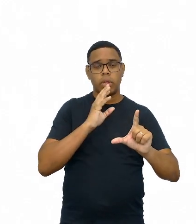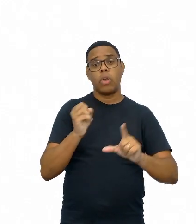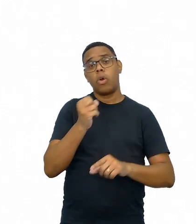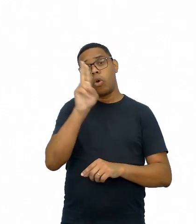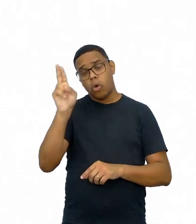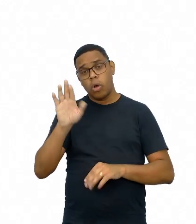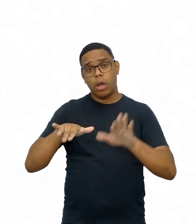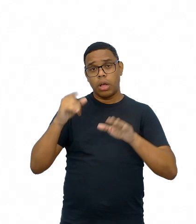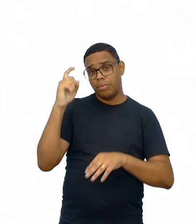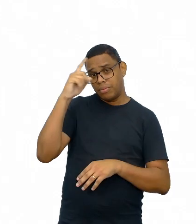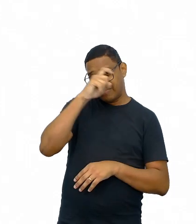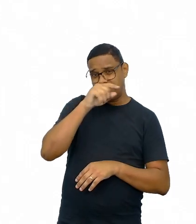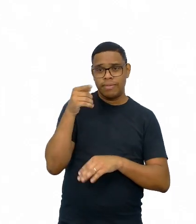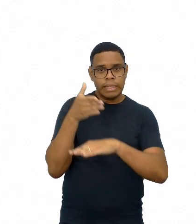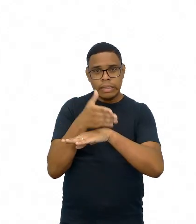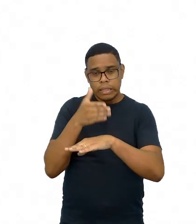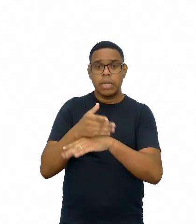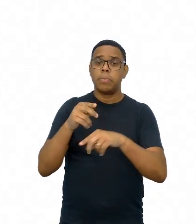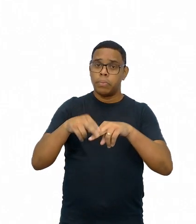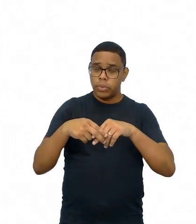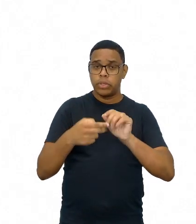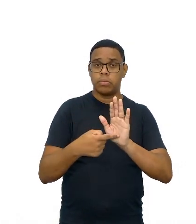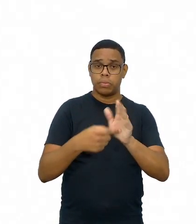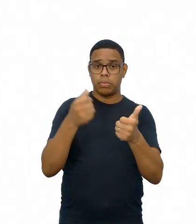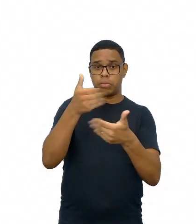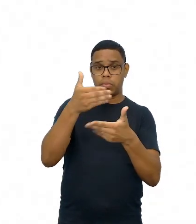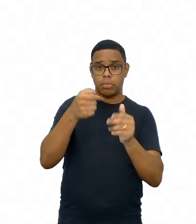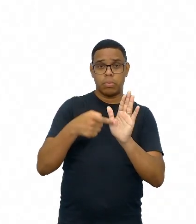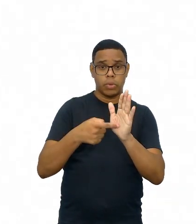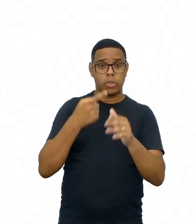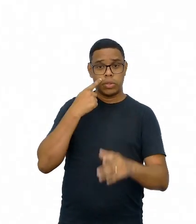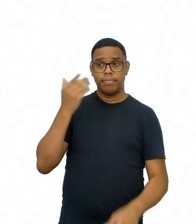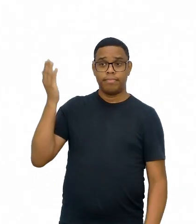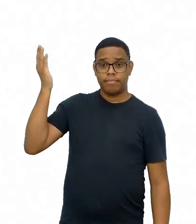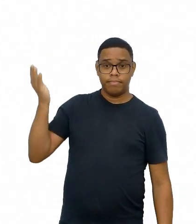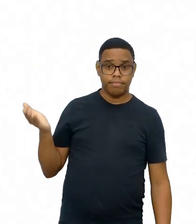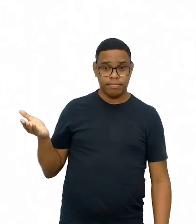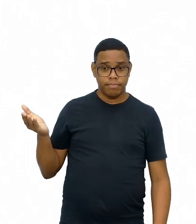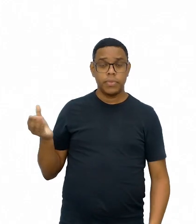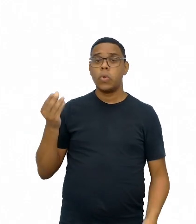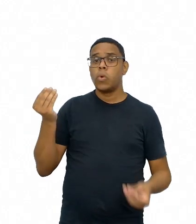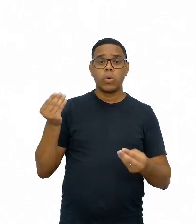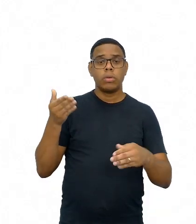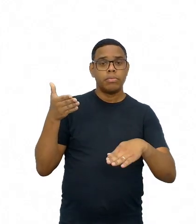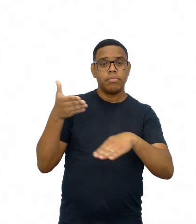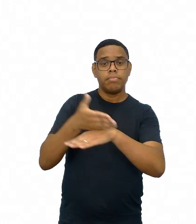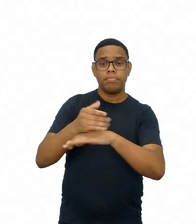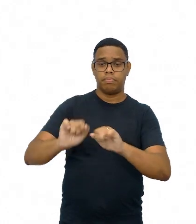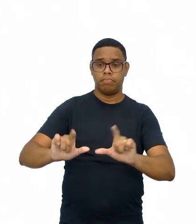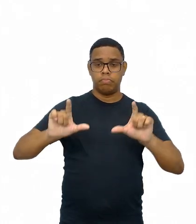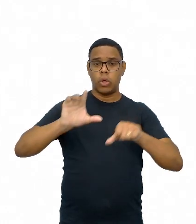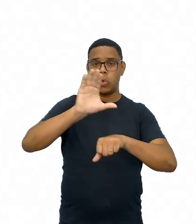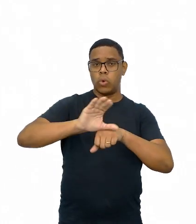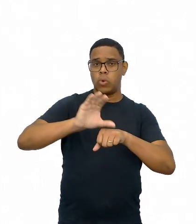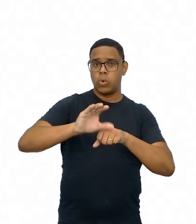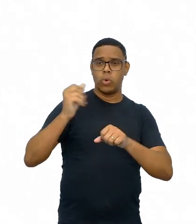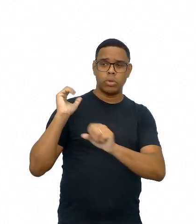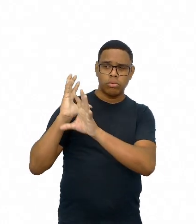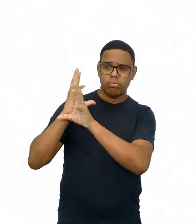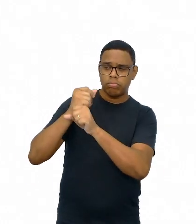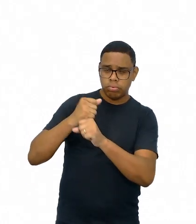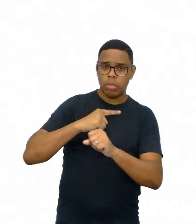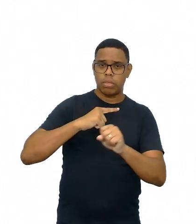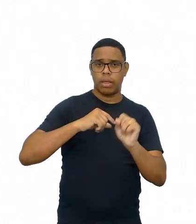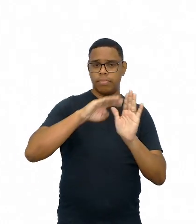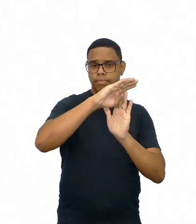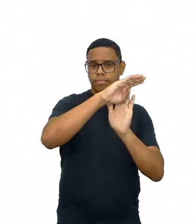nós trouxemos esse slide, né, trazendo a indicação de como localizar as formações já realizadas